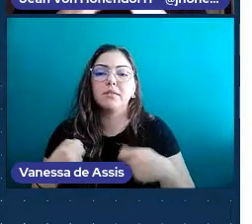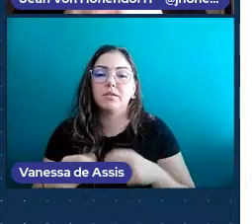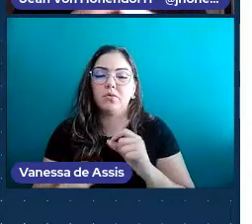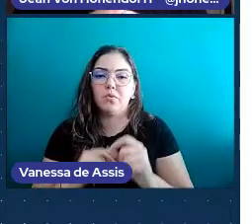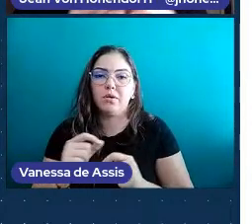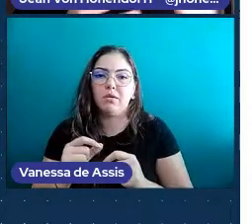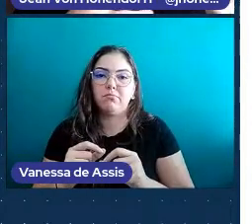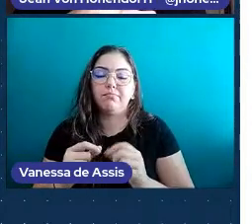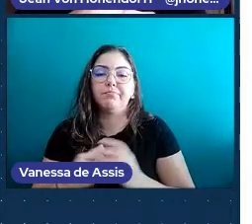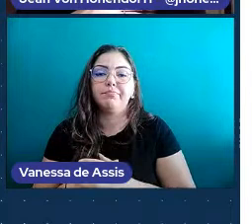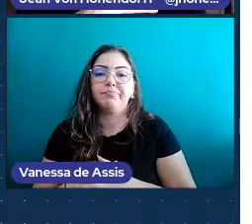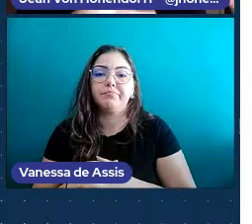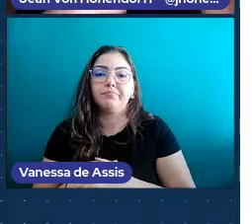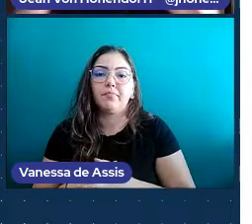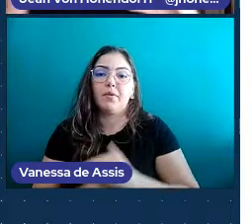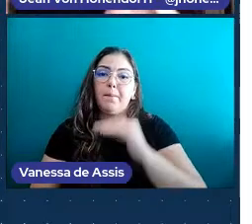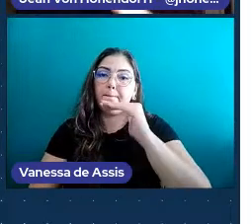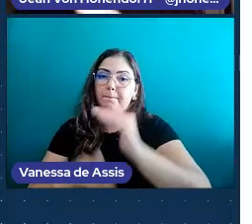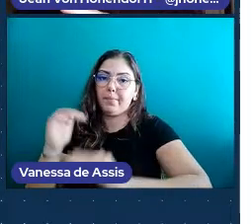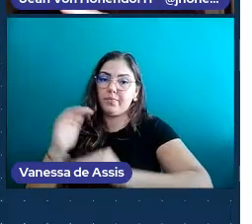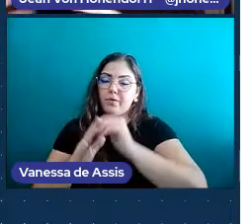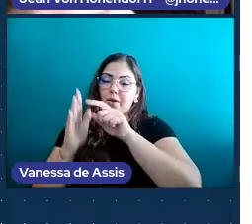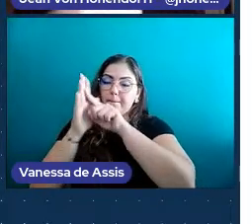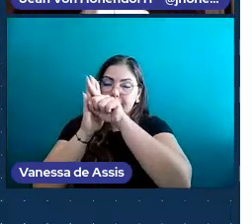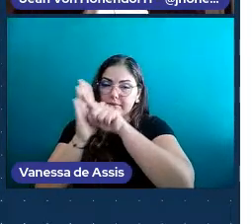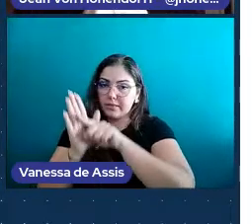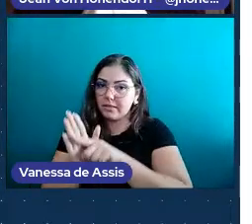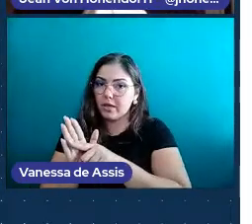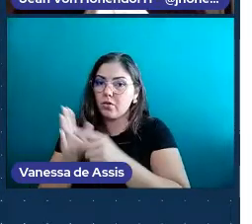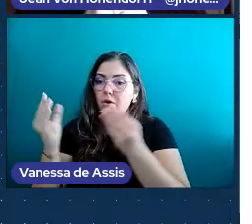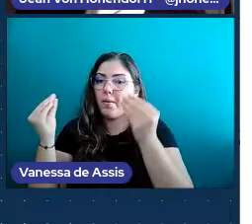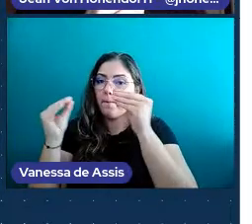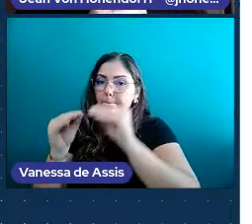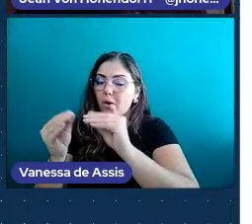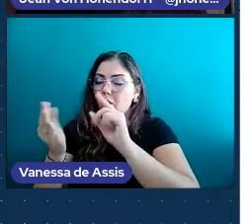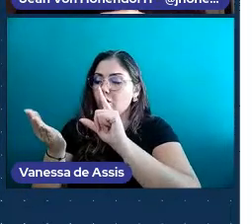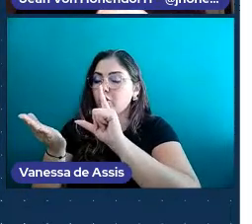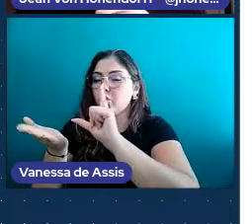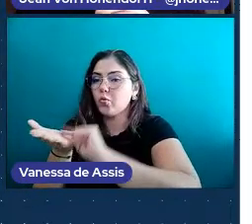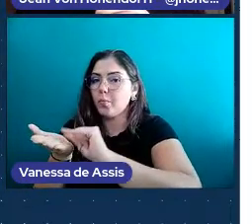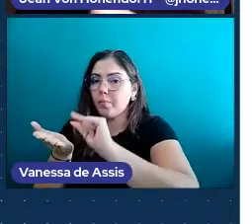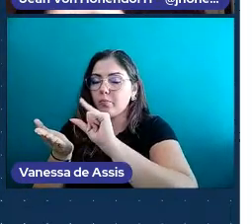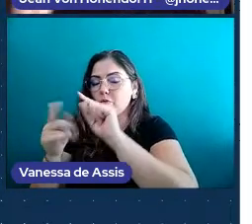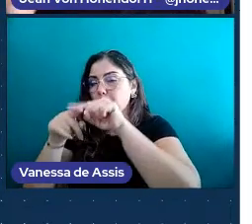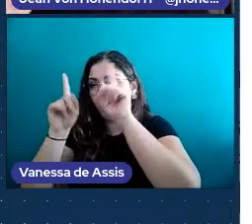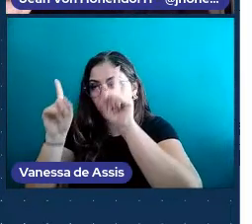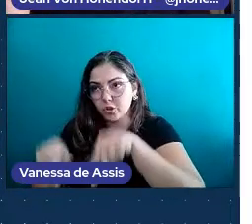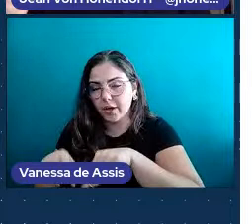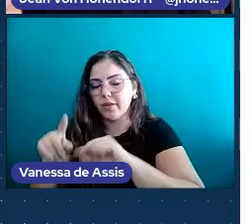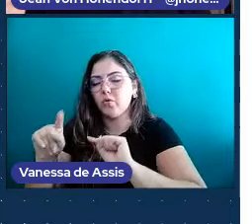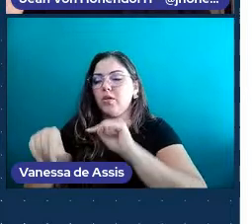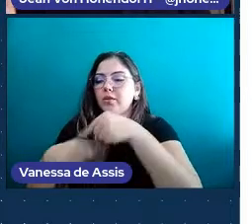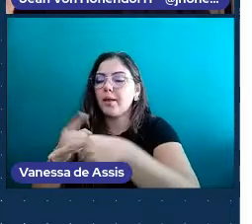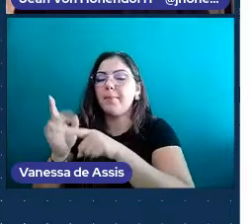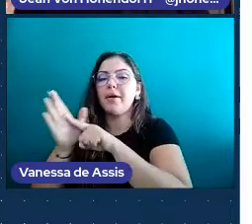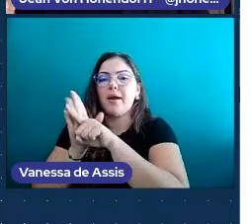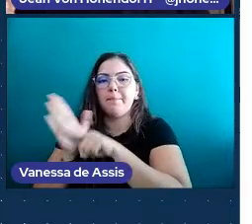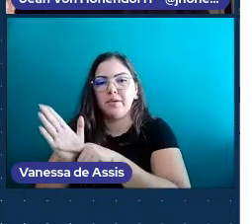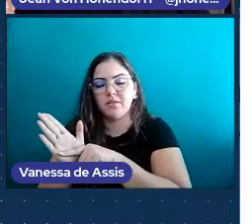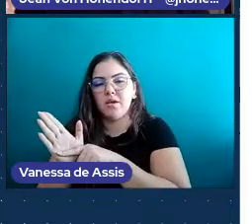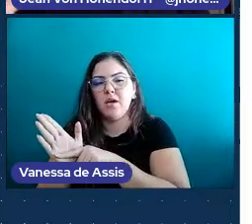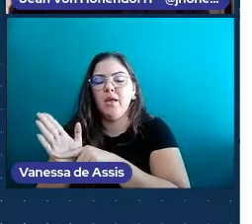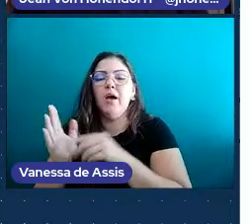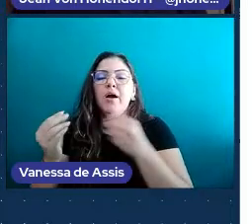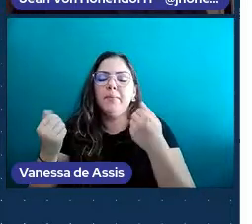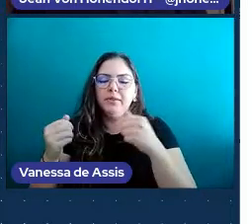pesquisadores coloquem, tanto no projeto de pesquisa, quanto depois no artigo proveniente dessa pesquisa, o tipo de técnica